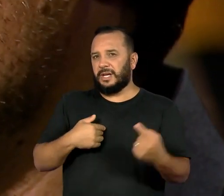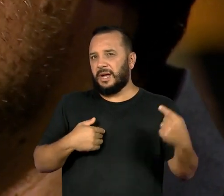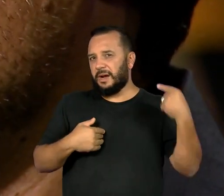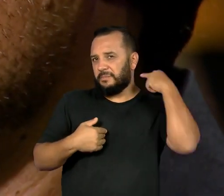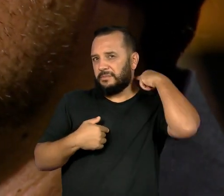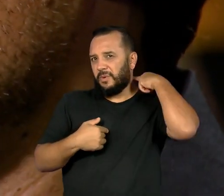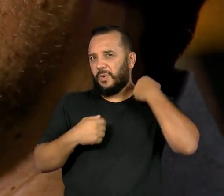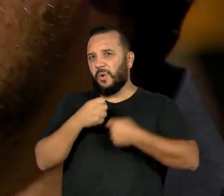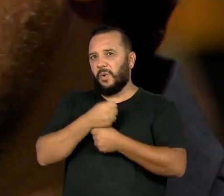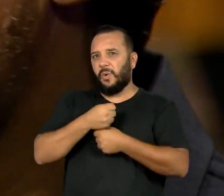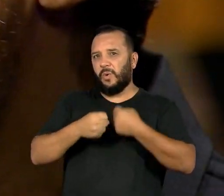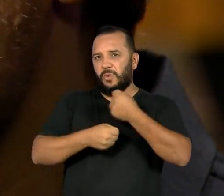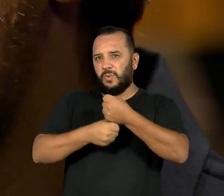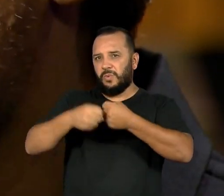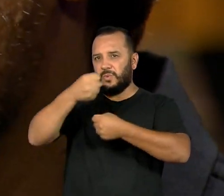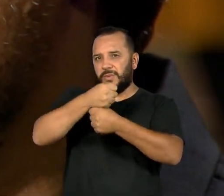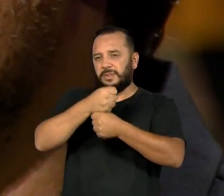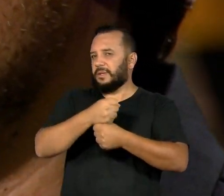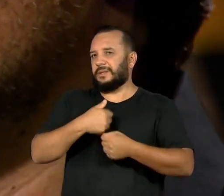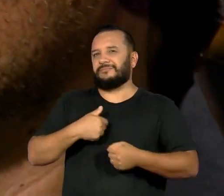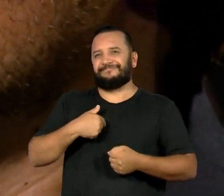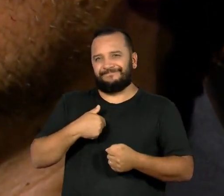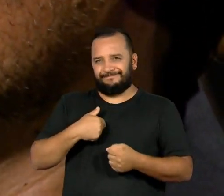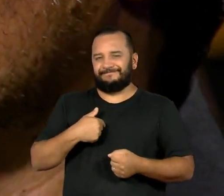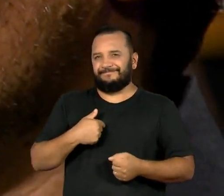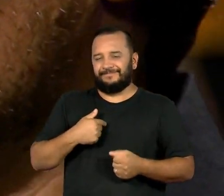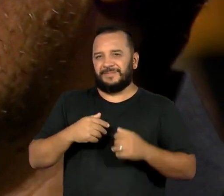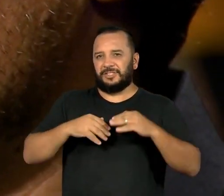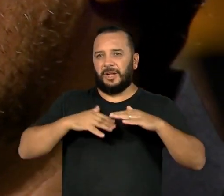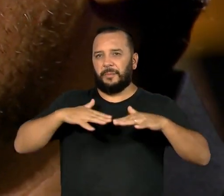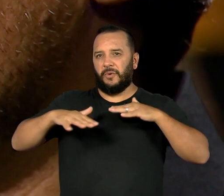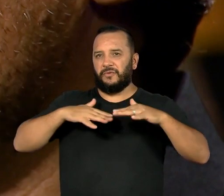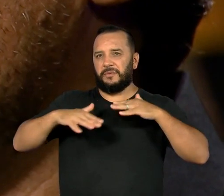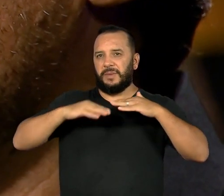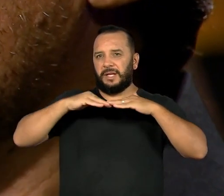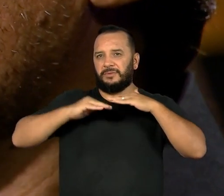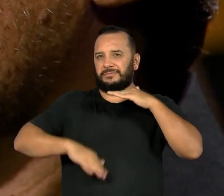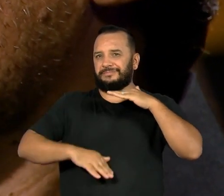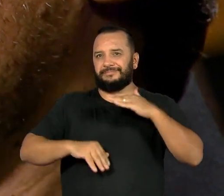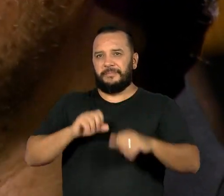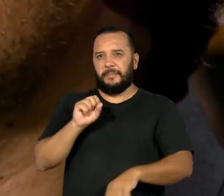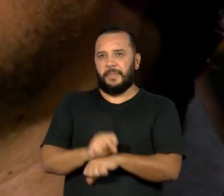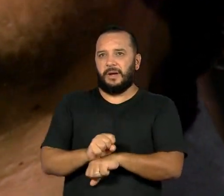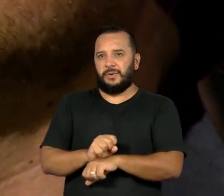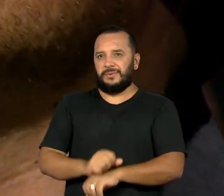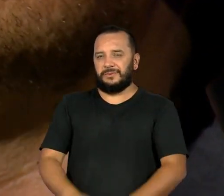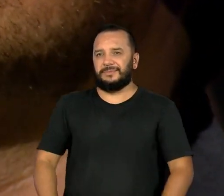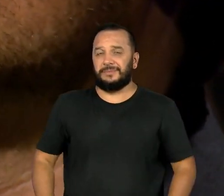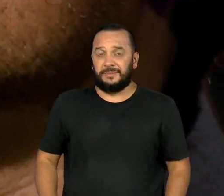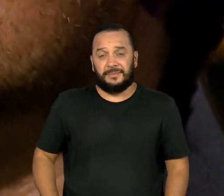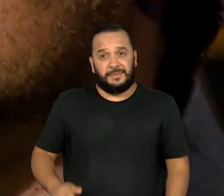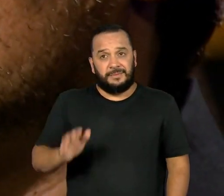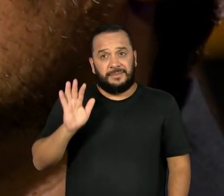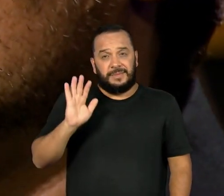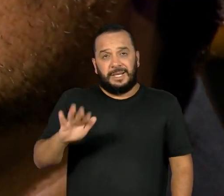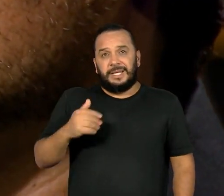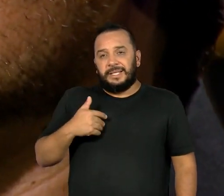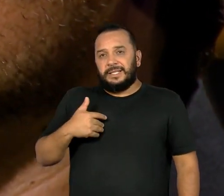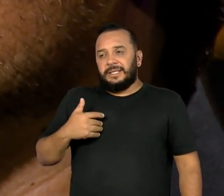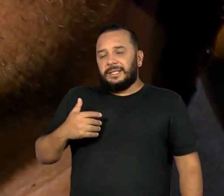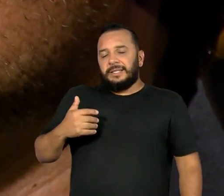coluna. Então, já imediata essa minha constatação. Agora, absorver isso,